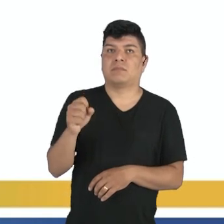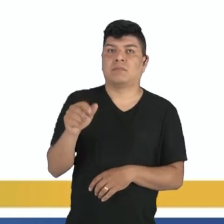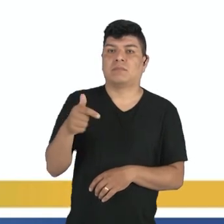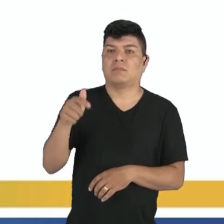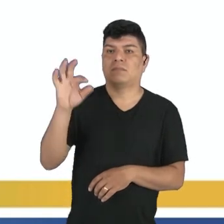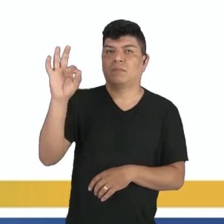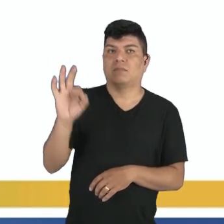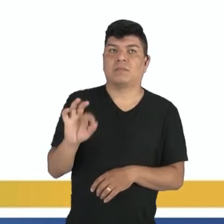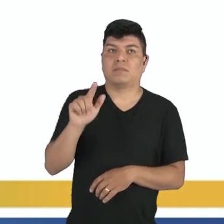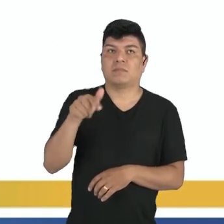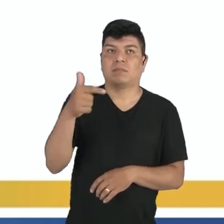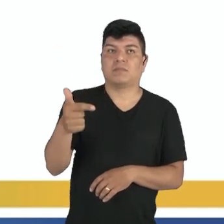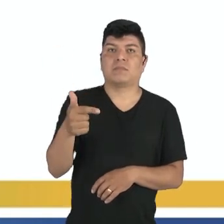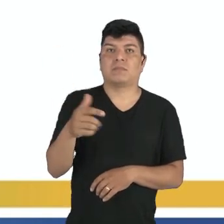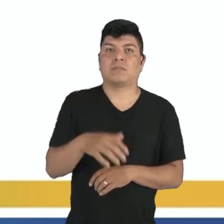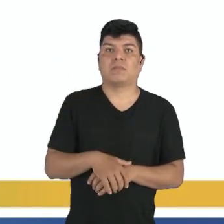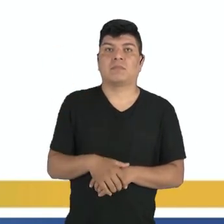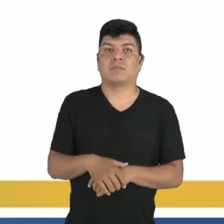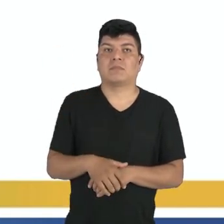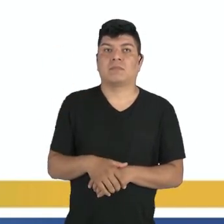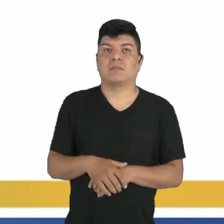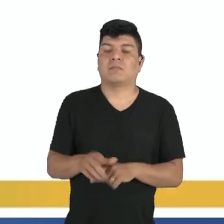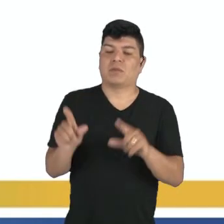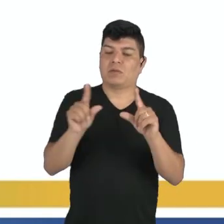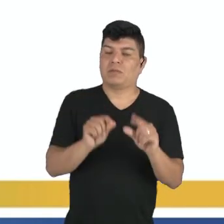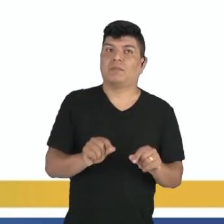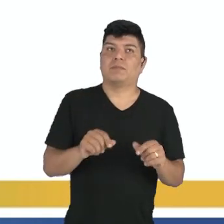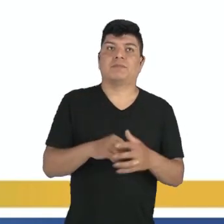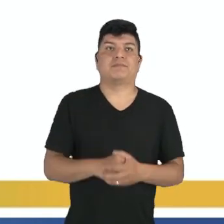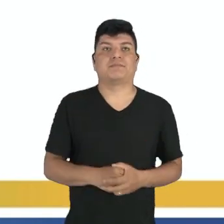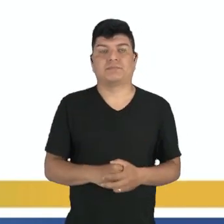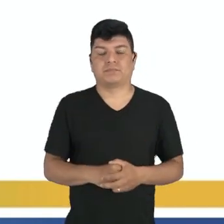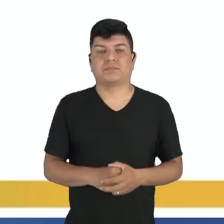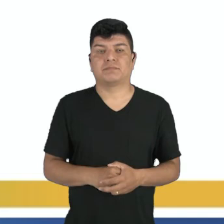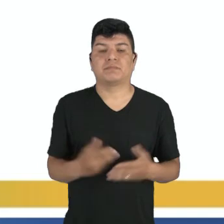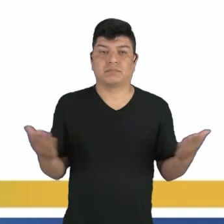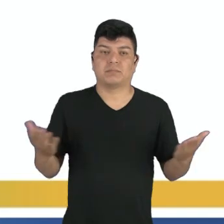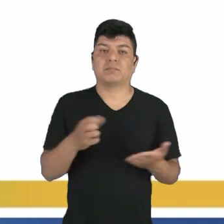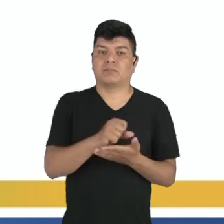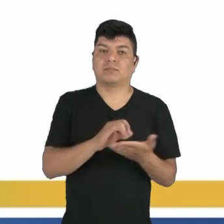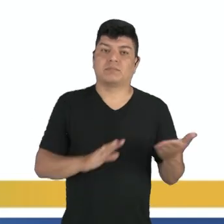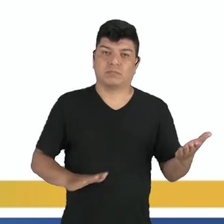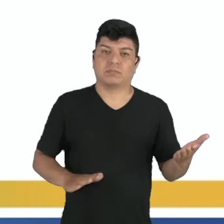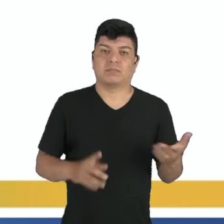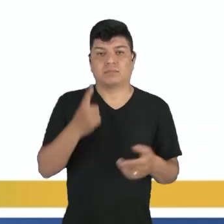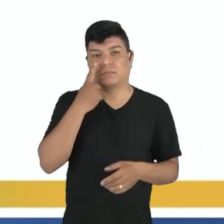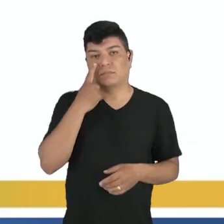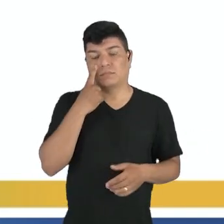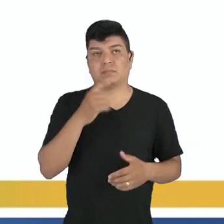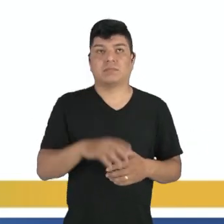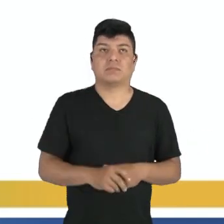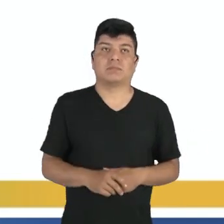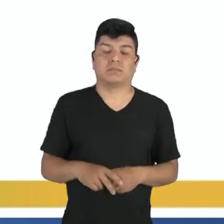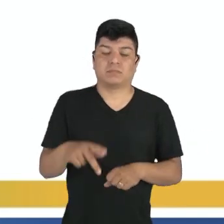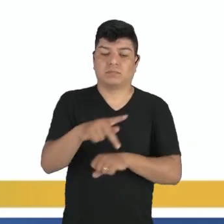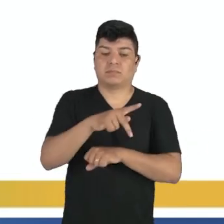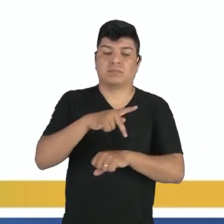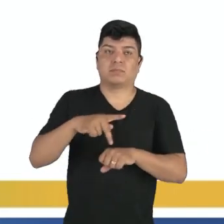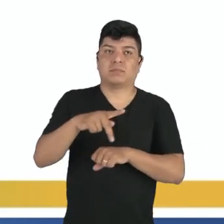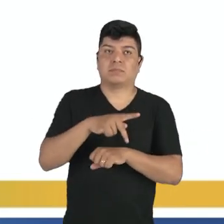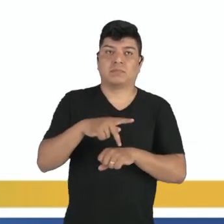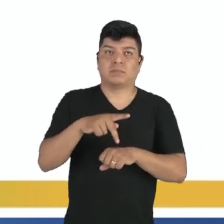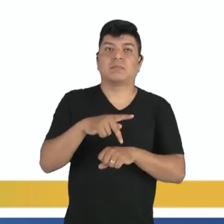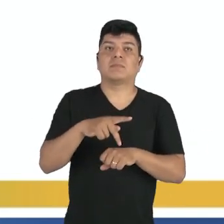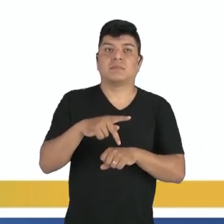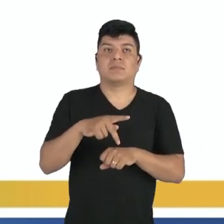cento Budismo e as outras religiões índices bem menores bom com isso vamos para o nosso gestante para extensão nos países